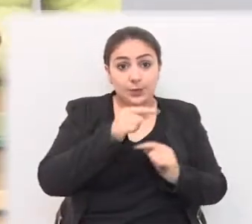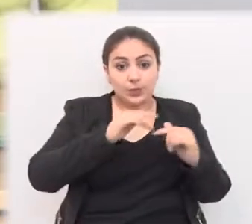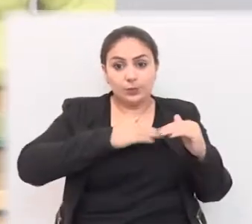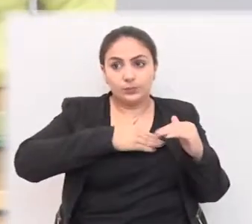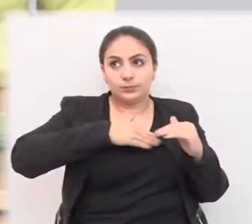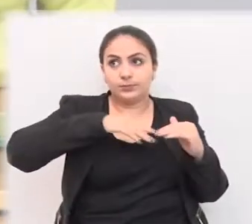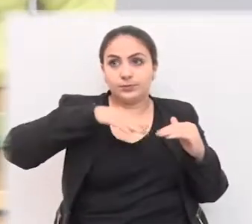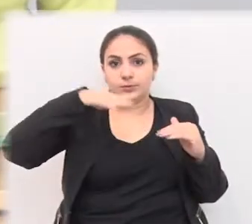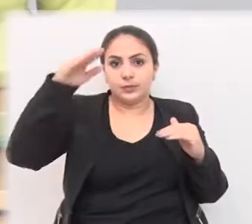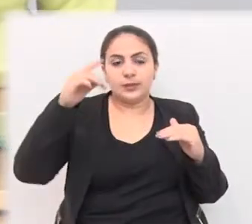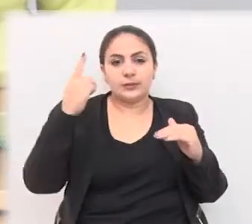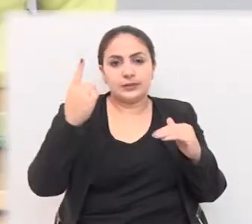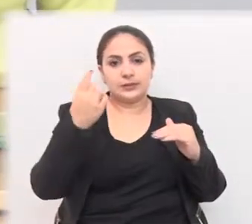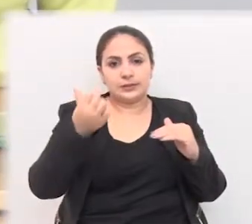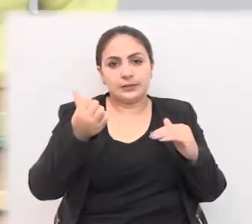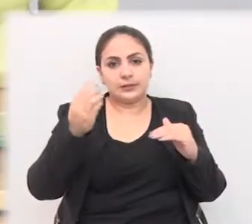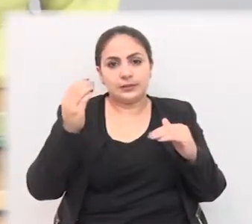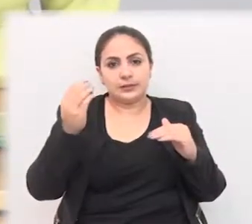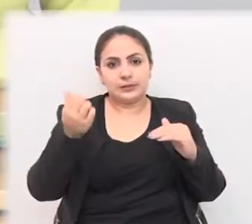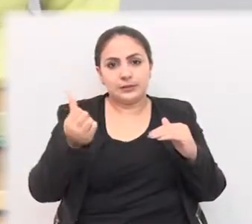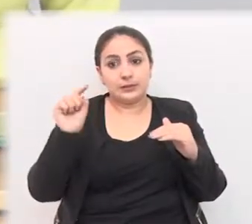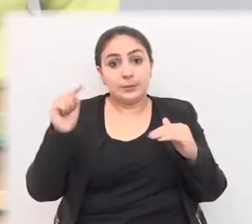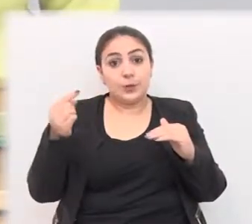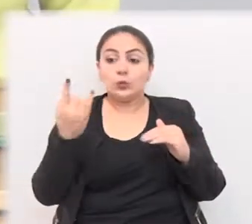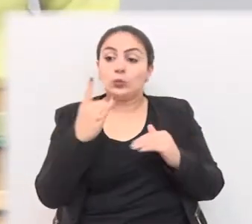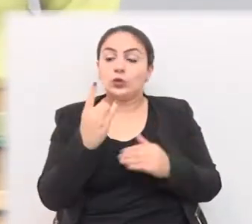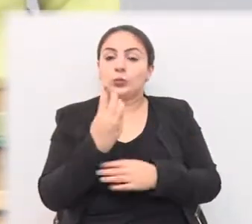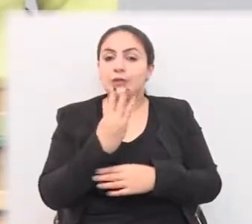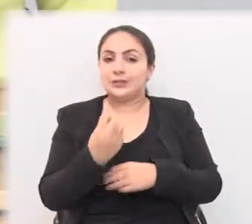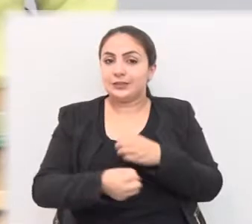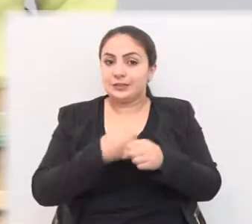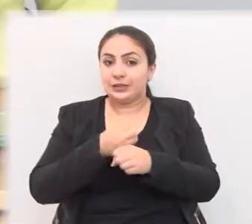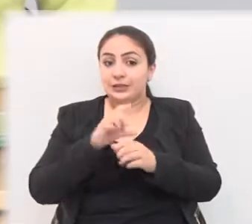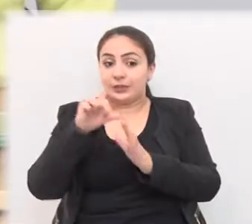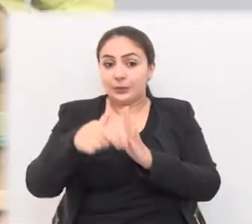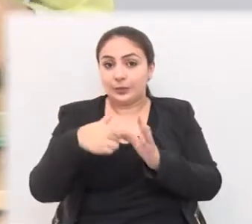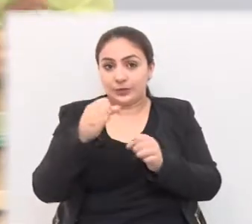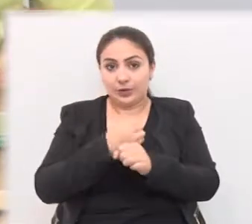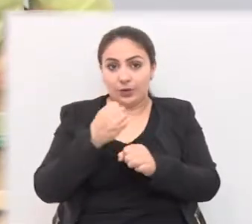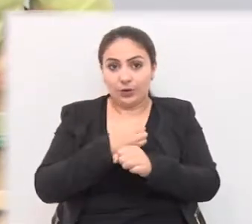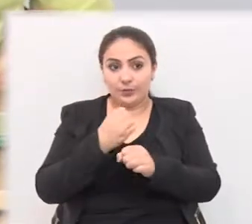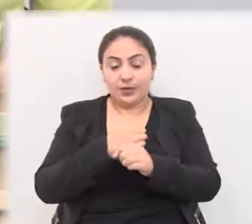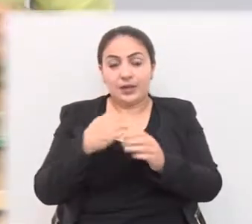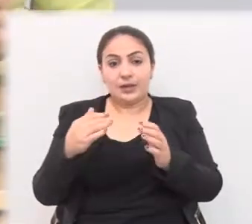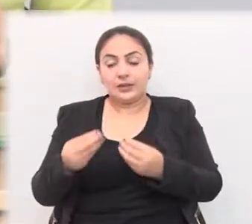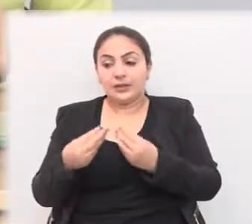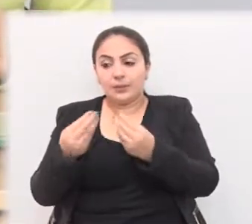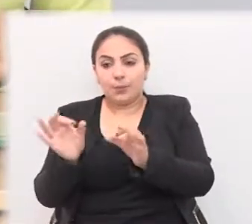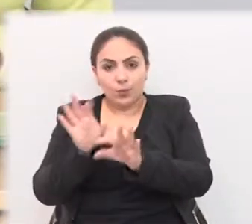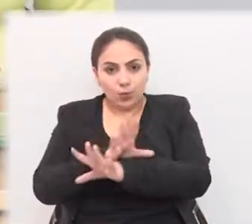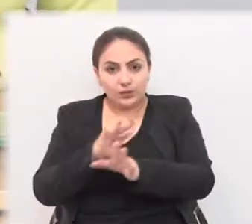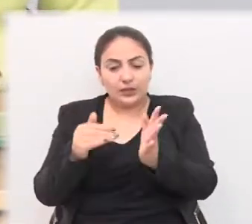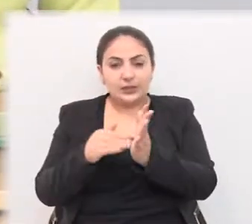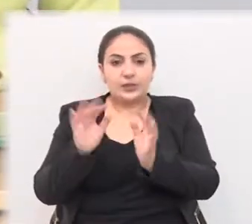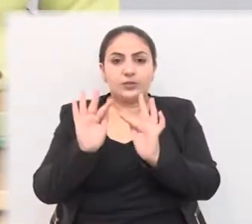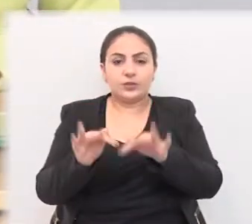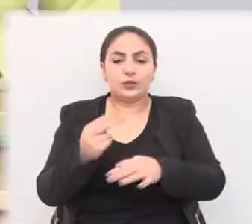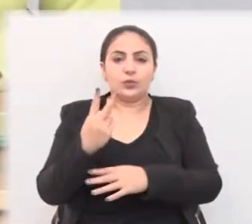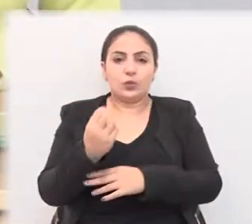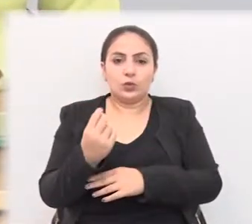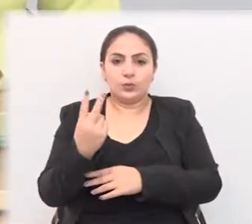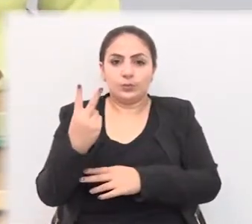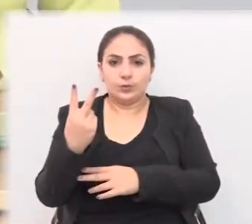para 166 mil nos últimos 3 anos. Após a obra, que deve ser entregue até o fim de